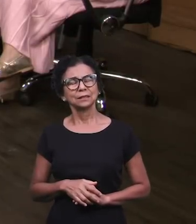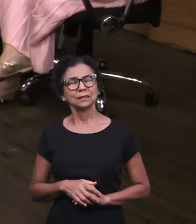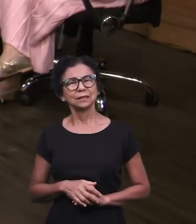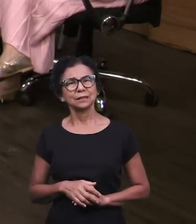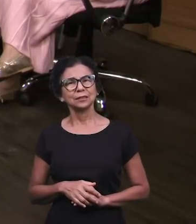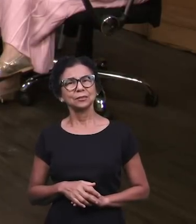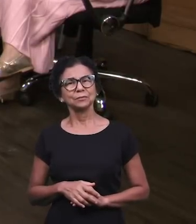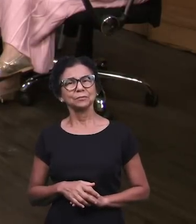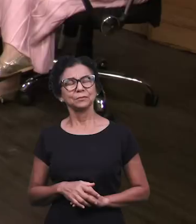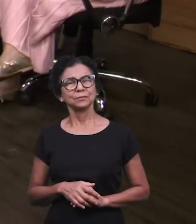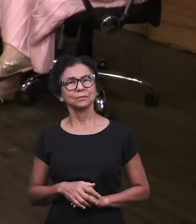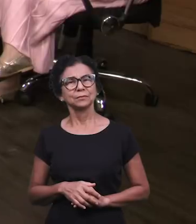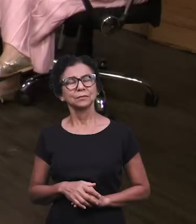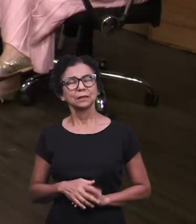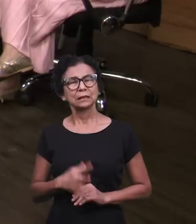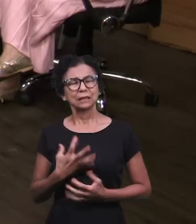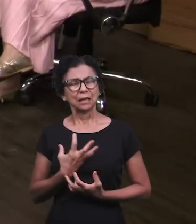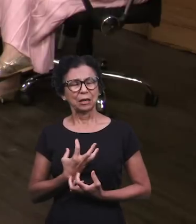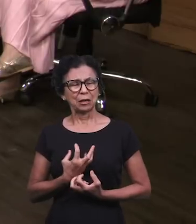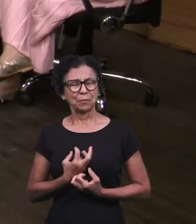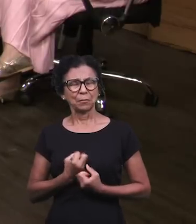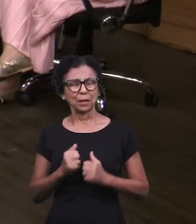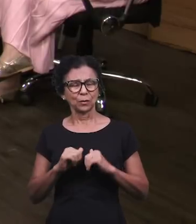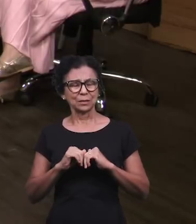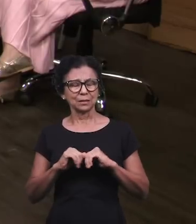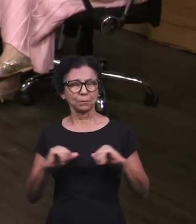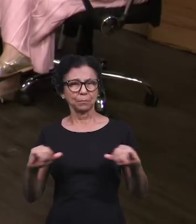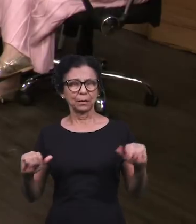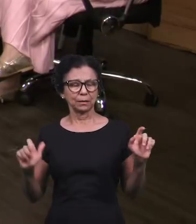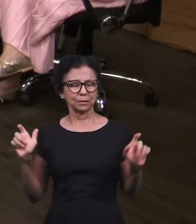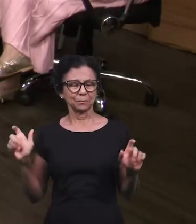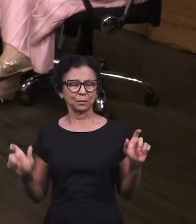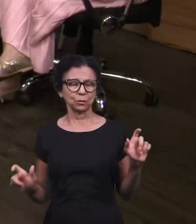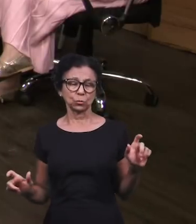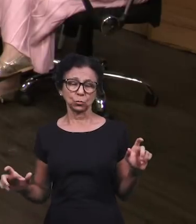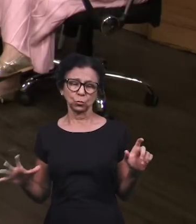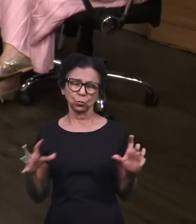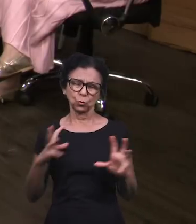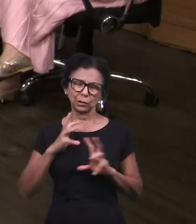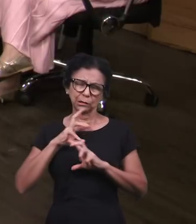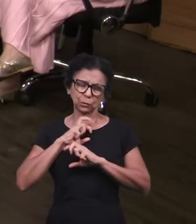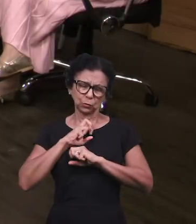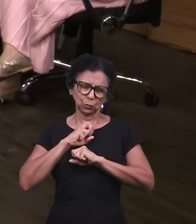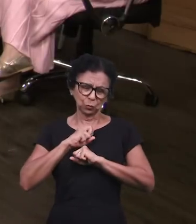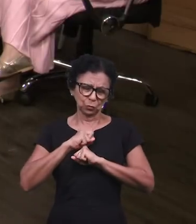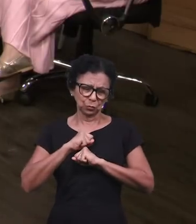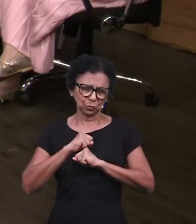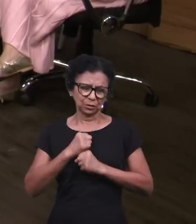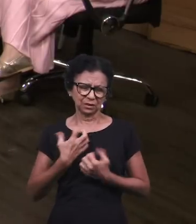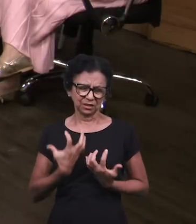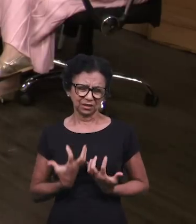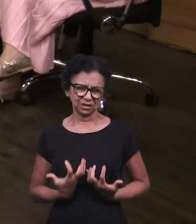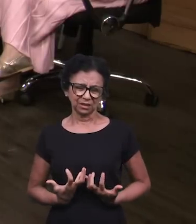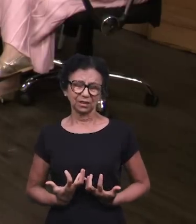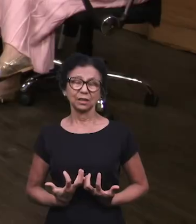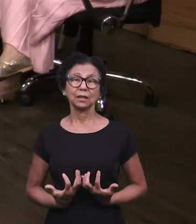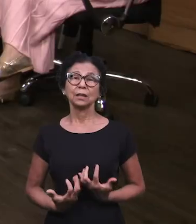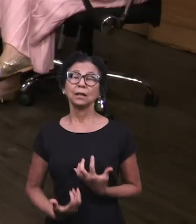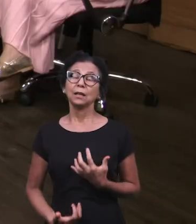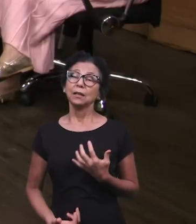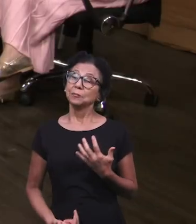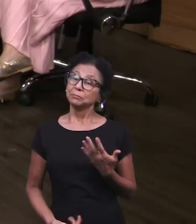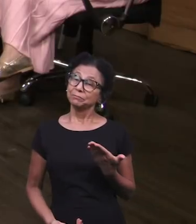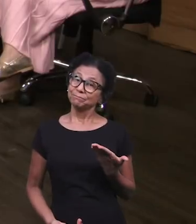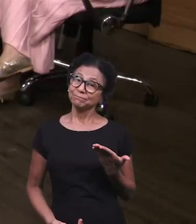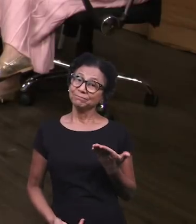mágoa realmente, ela traz essa divisão, ela traz separação, ela traz angústia para a pessoa. Não é um sentimento que a pessoa muitas vezes